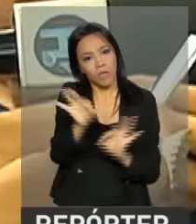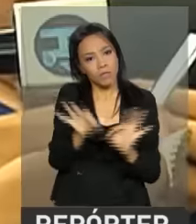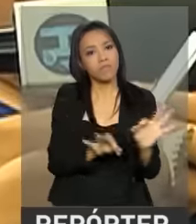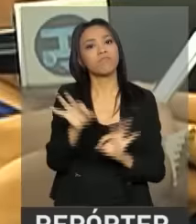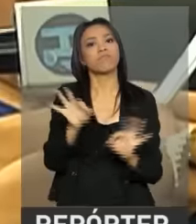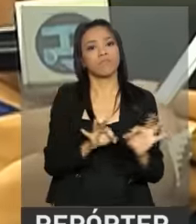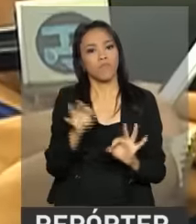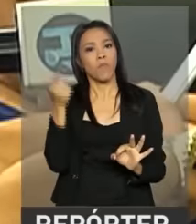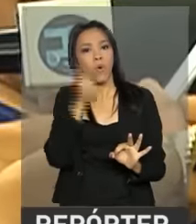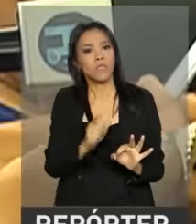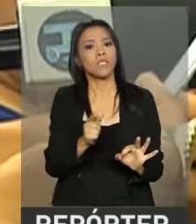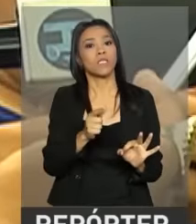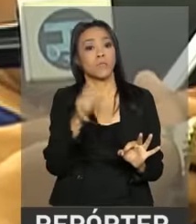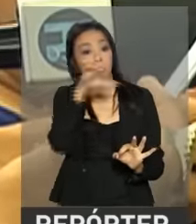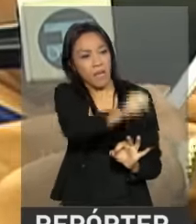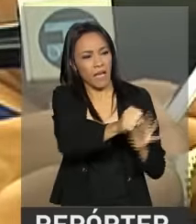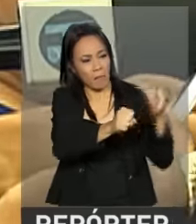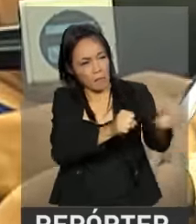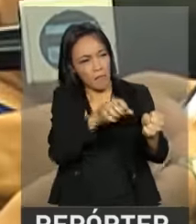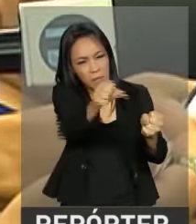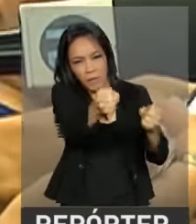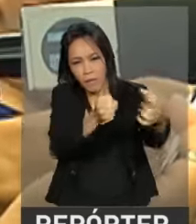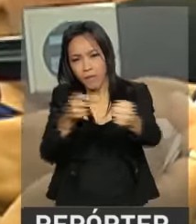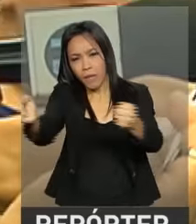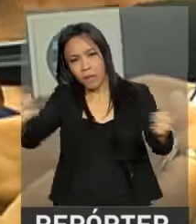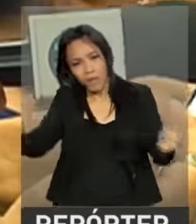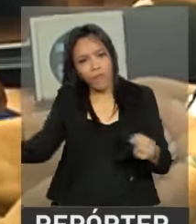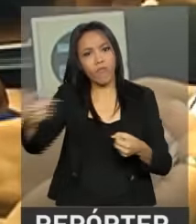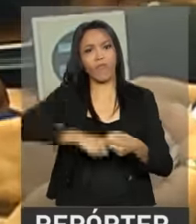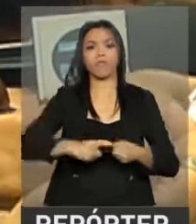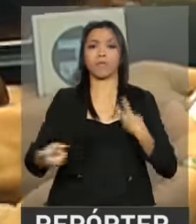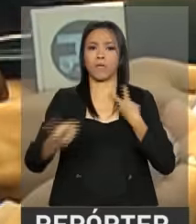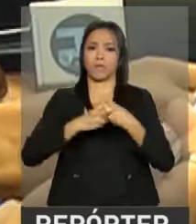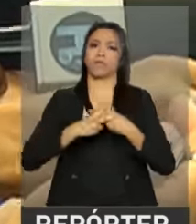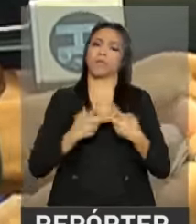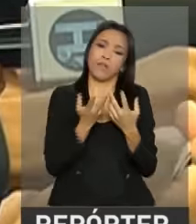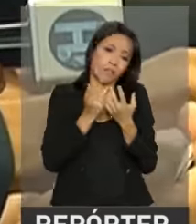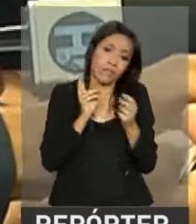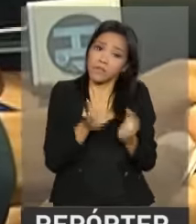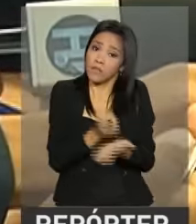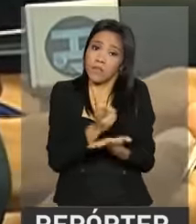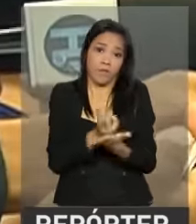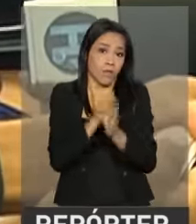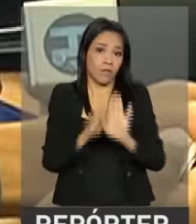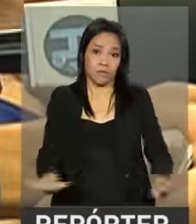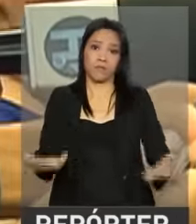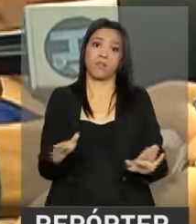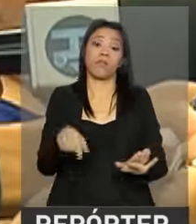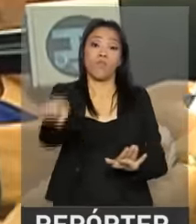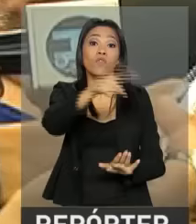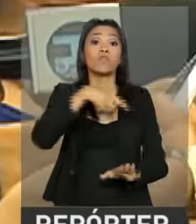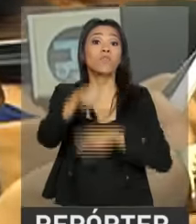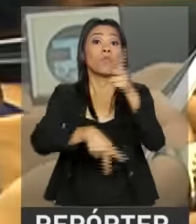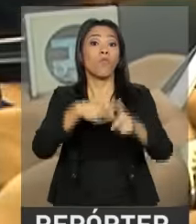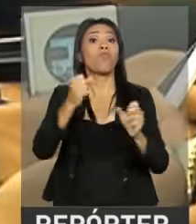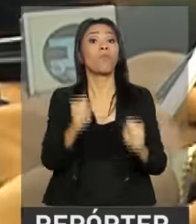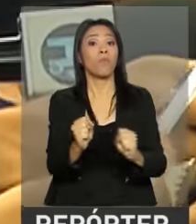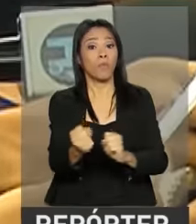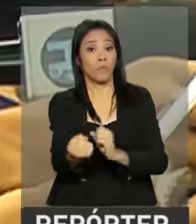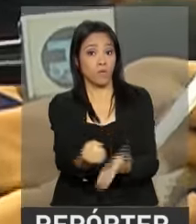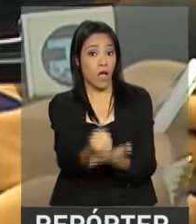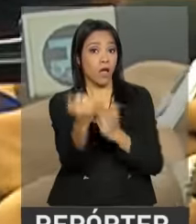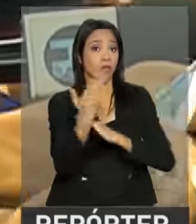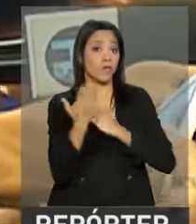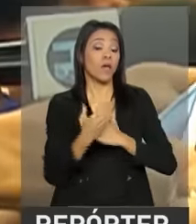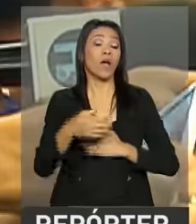recuperar a maior parte desses foragidos Tenho certeza absoluta disso porque sempre é assim população pode nos ajudar ligando para 181